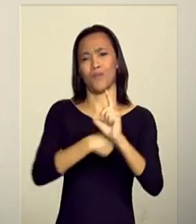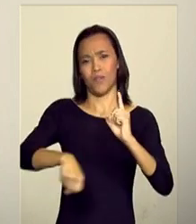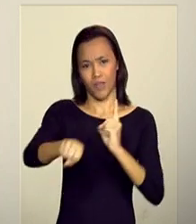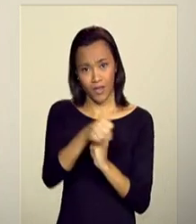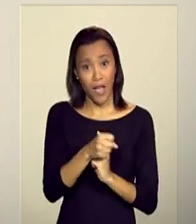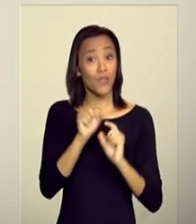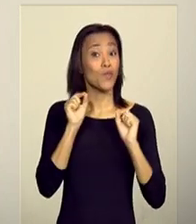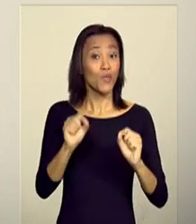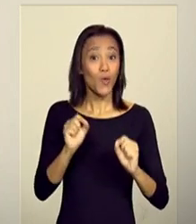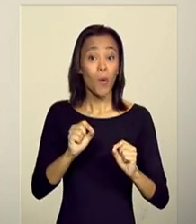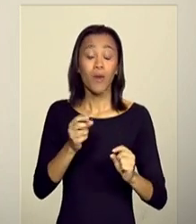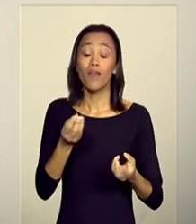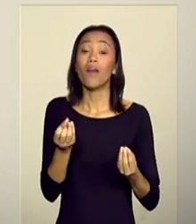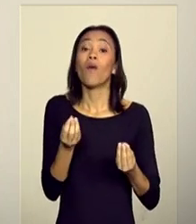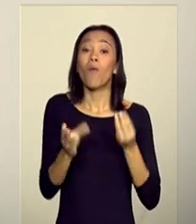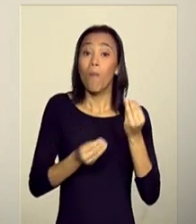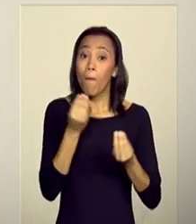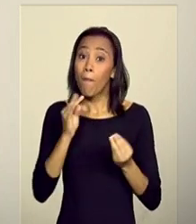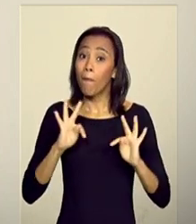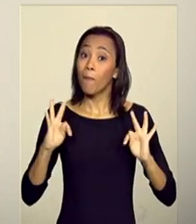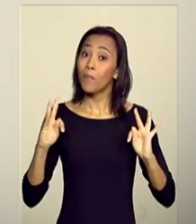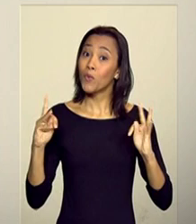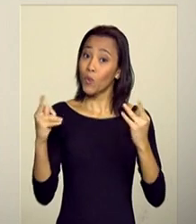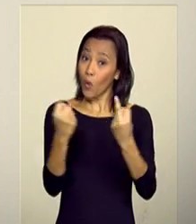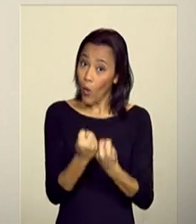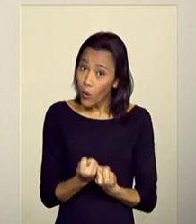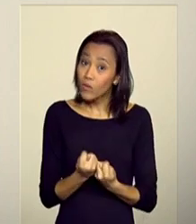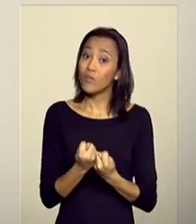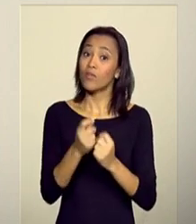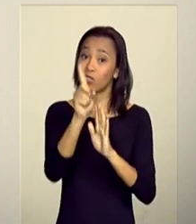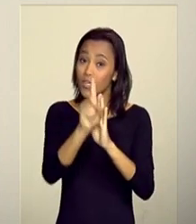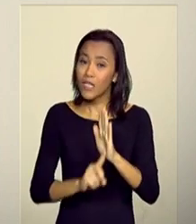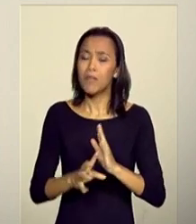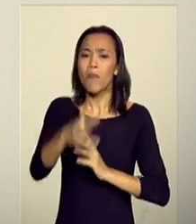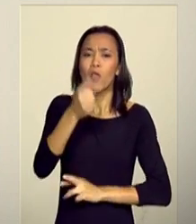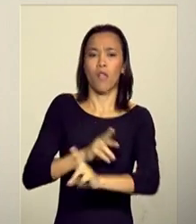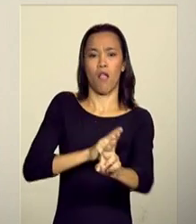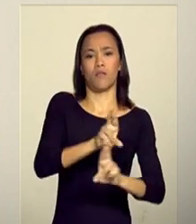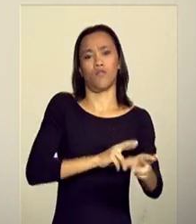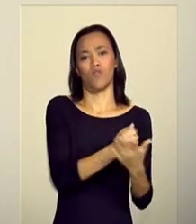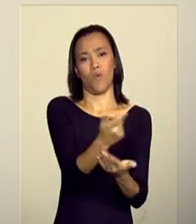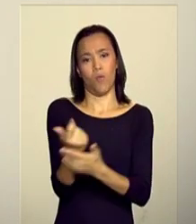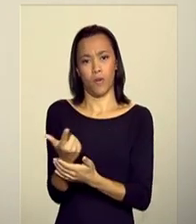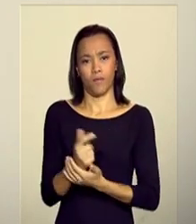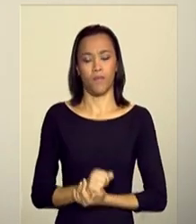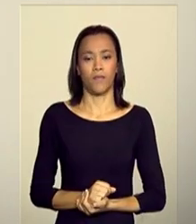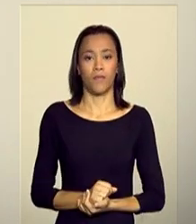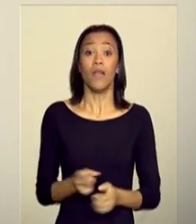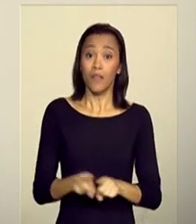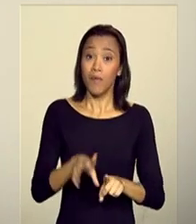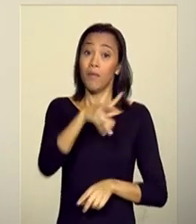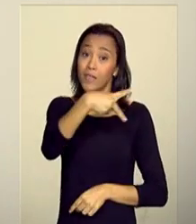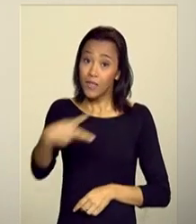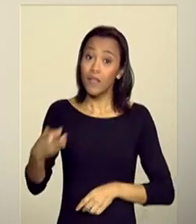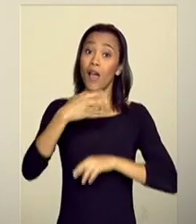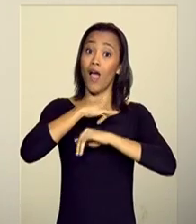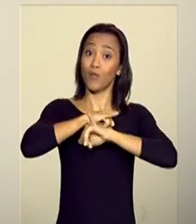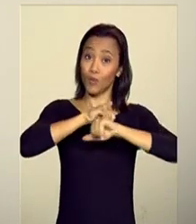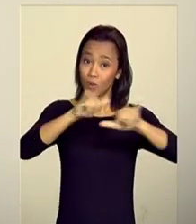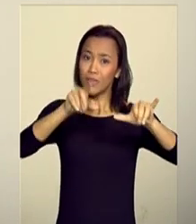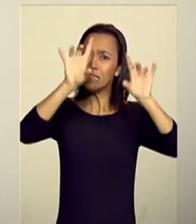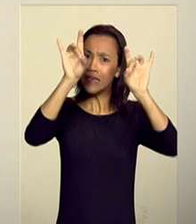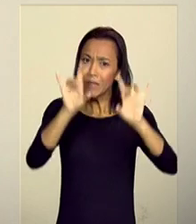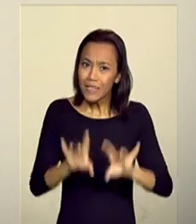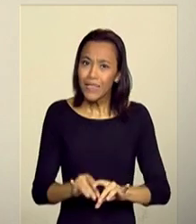sobre as vantagens para todos da melhoria das relações de consumo a presidenta também fez um anúncio